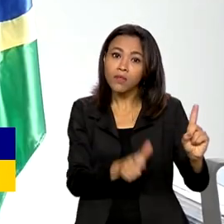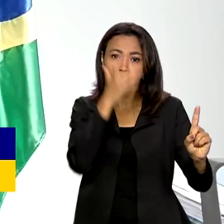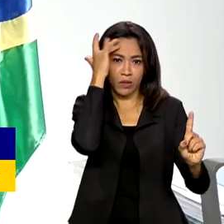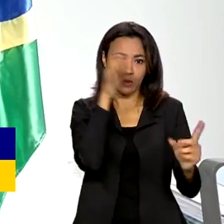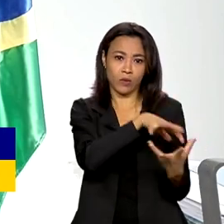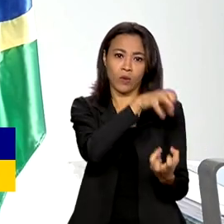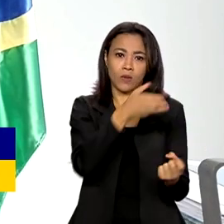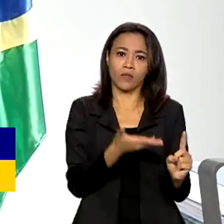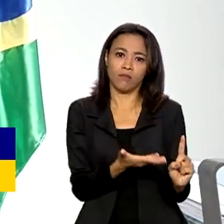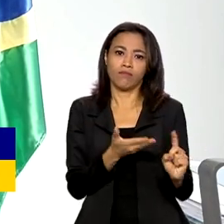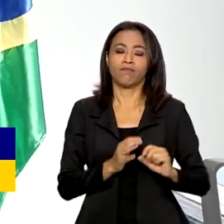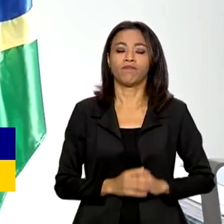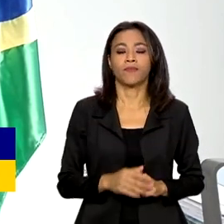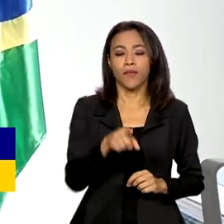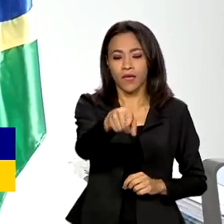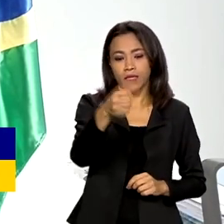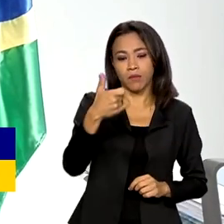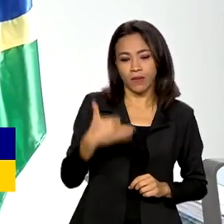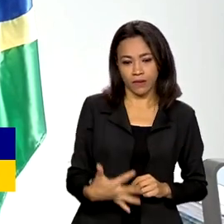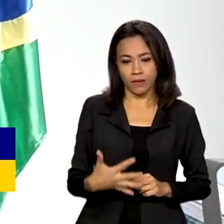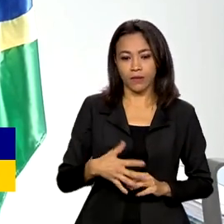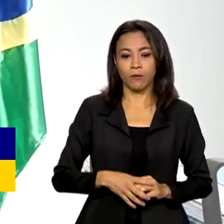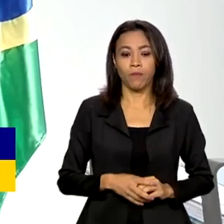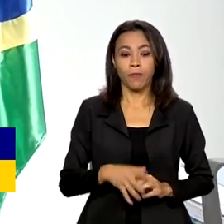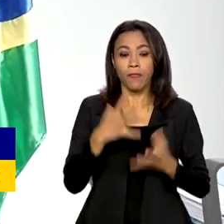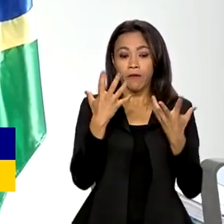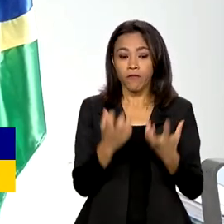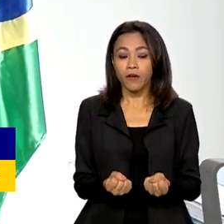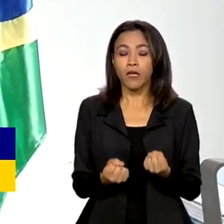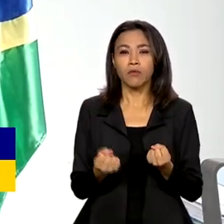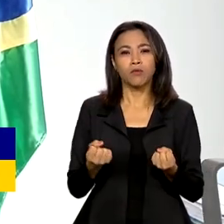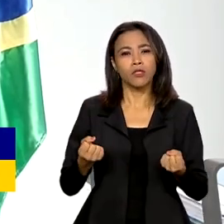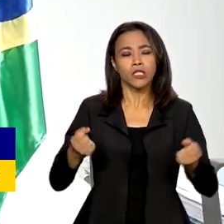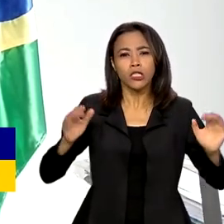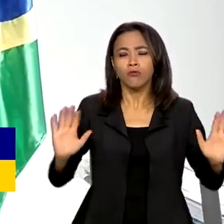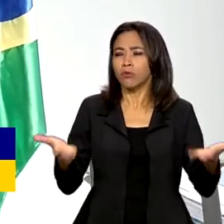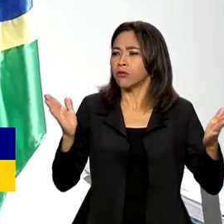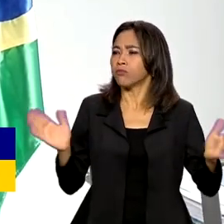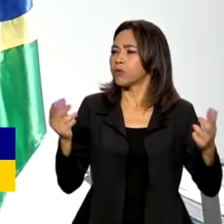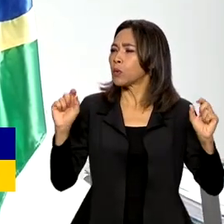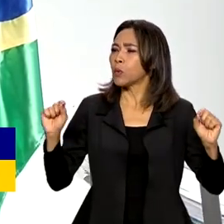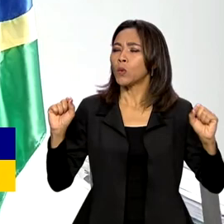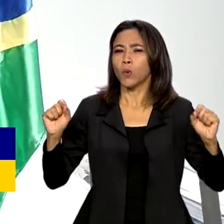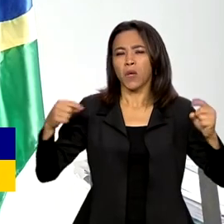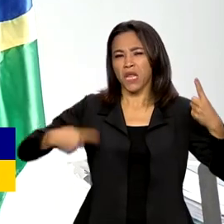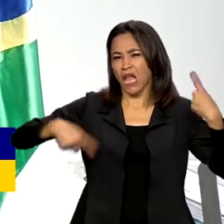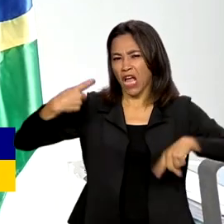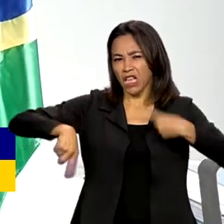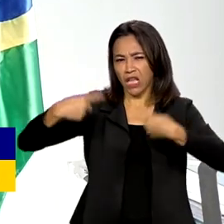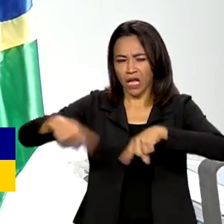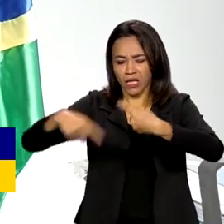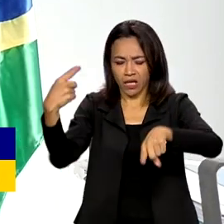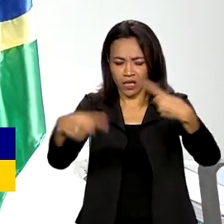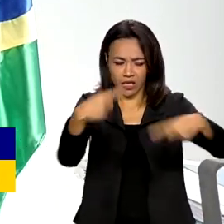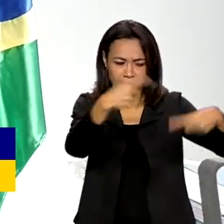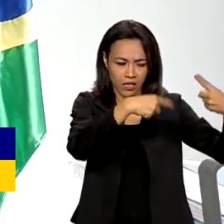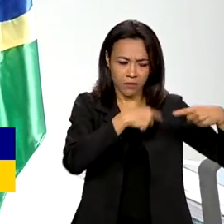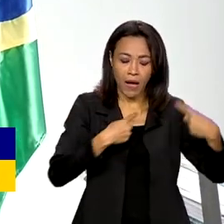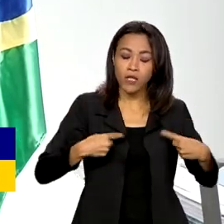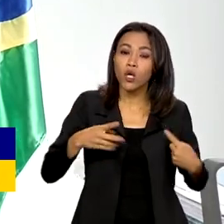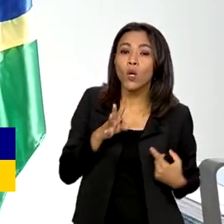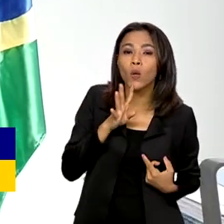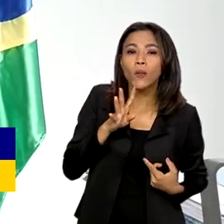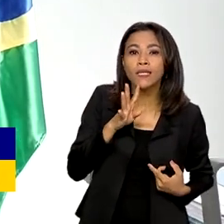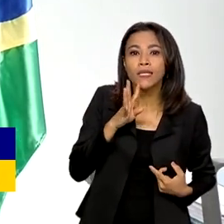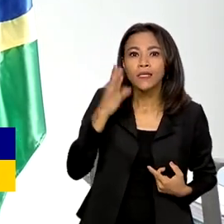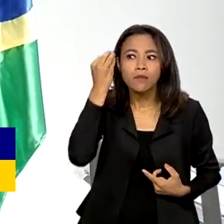justamente essa de tentar promover um Grande Debate conhecer as experiências que